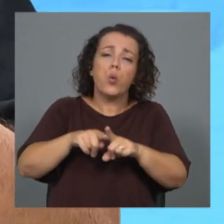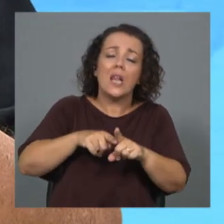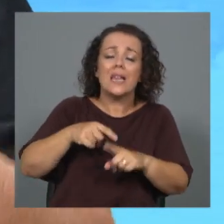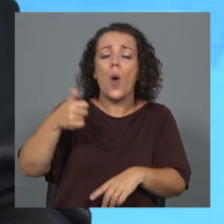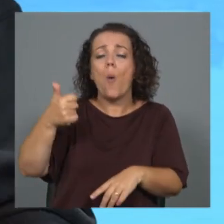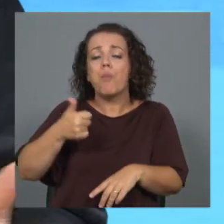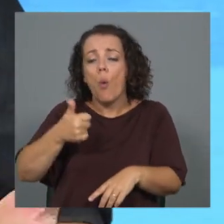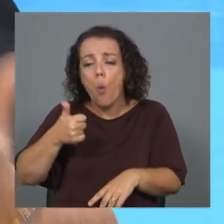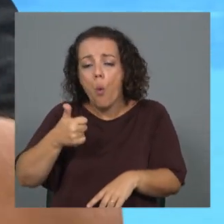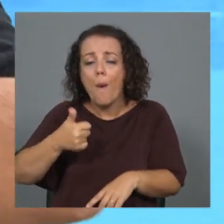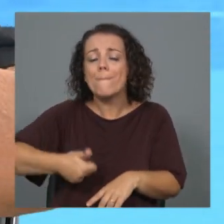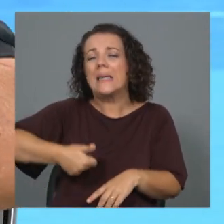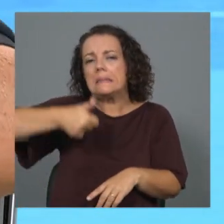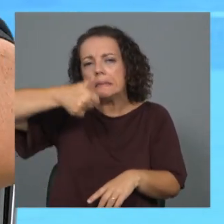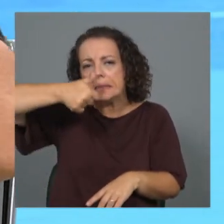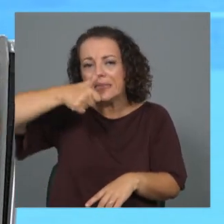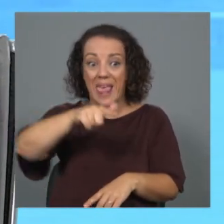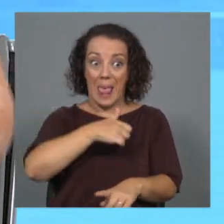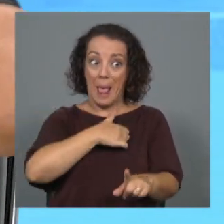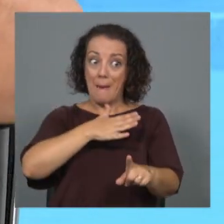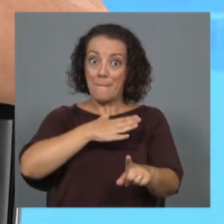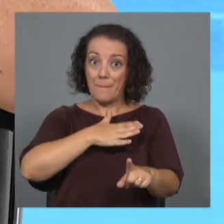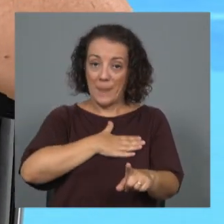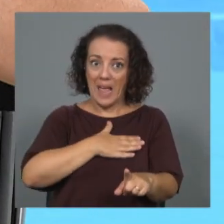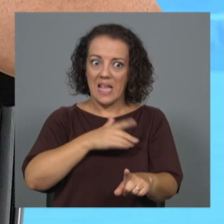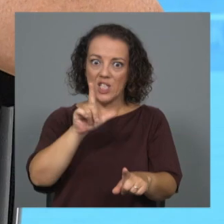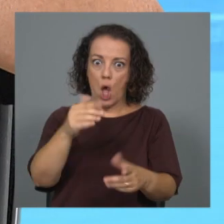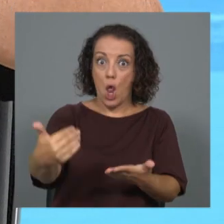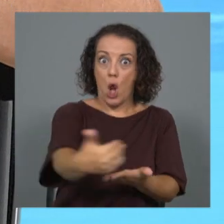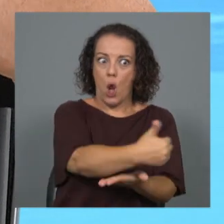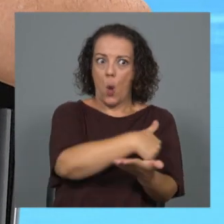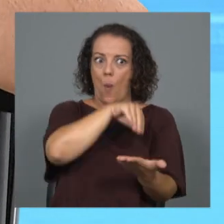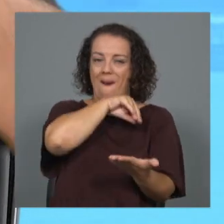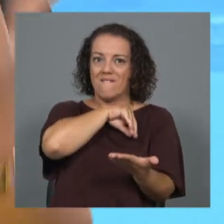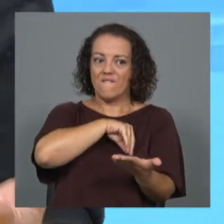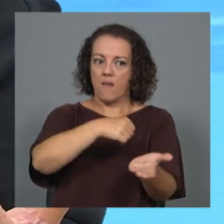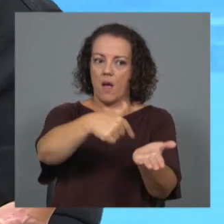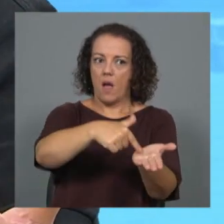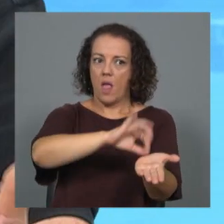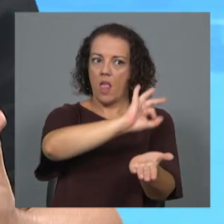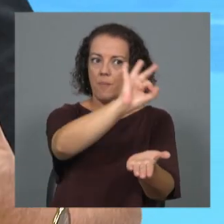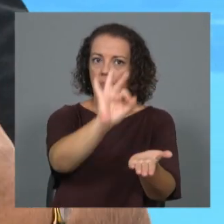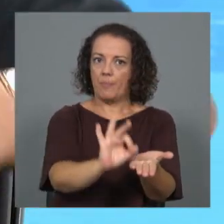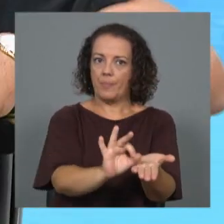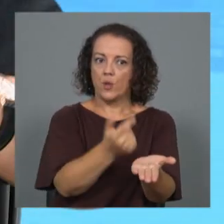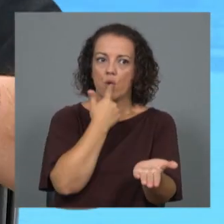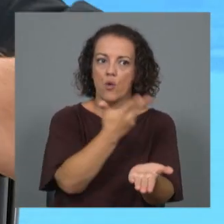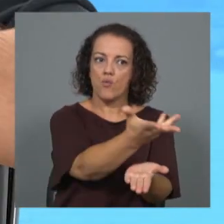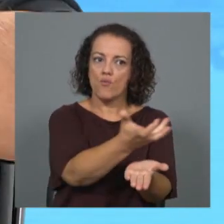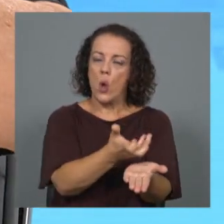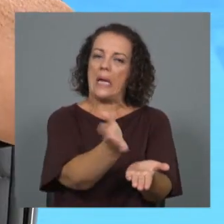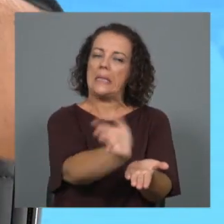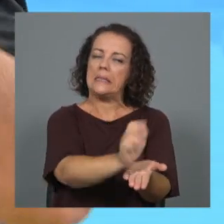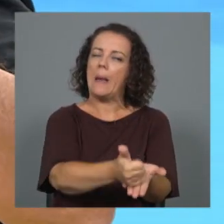não taxar uns lucros dessas empresas, porque senão depois elas também retraem e depois já não podem investir,